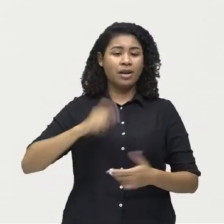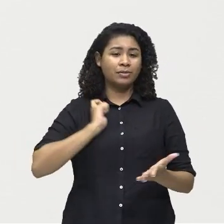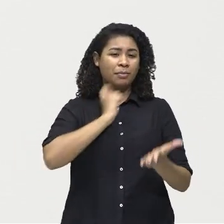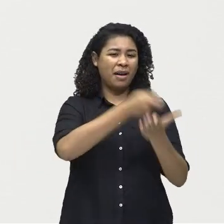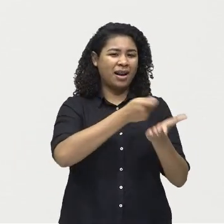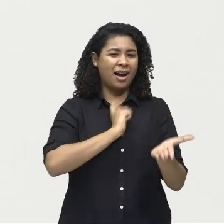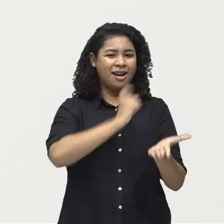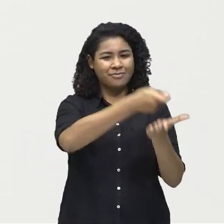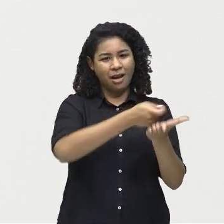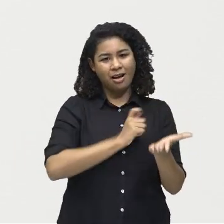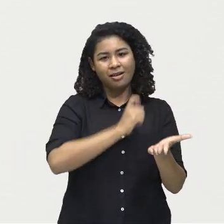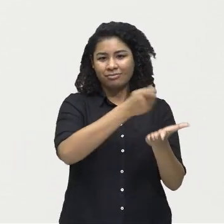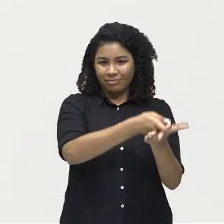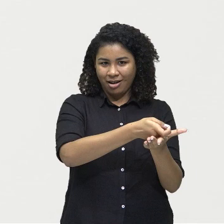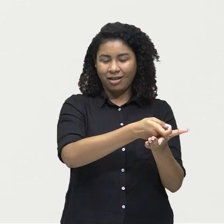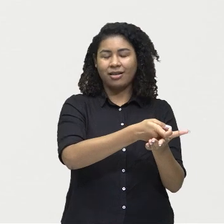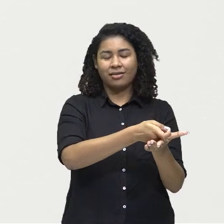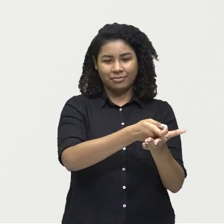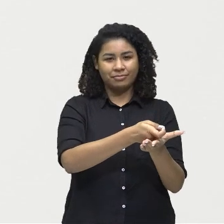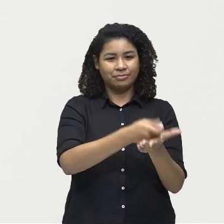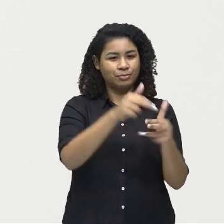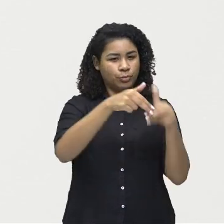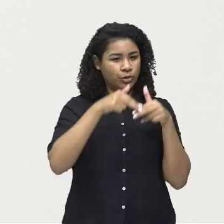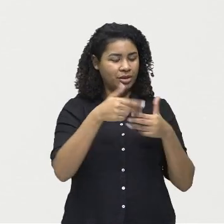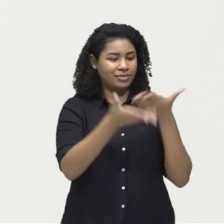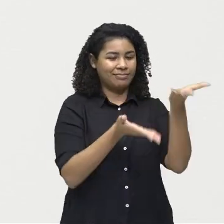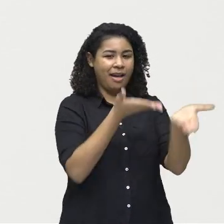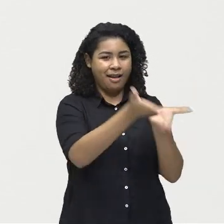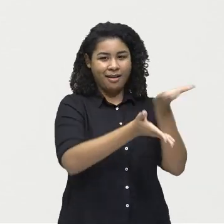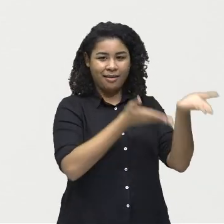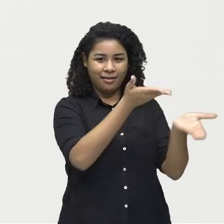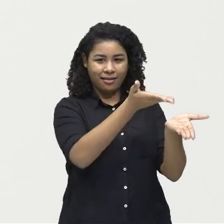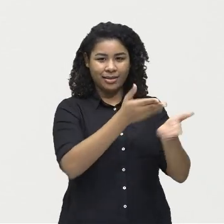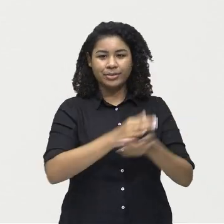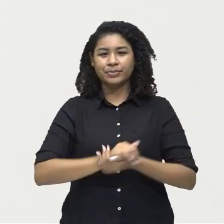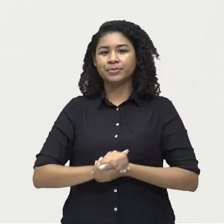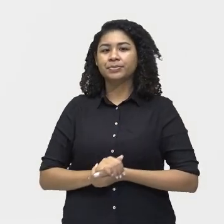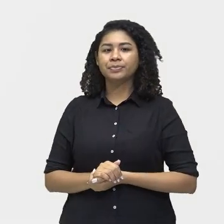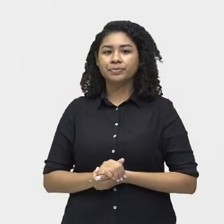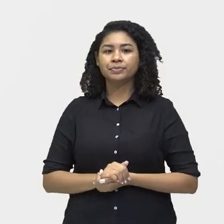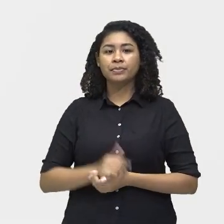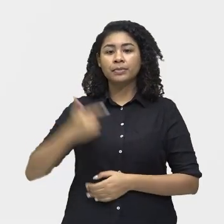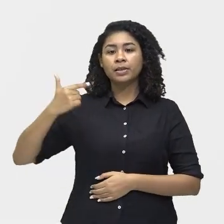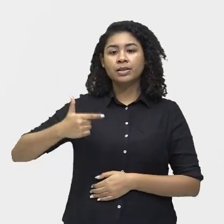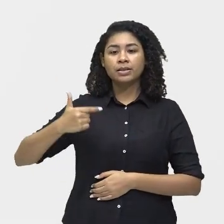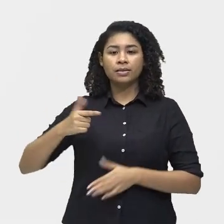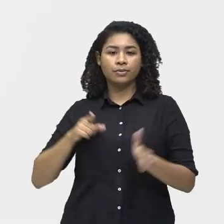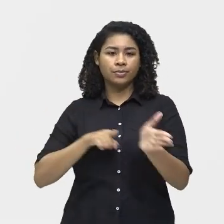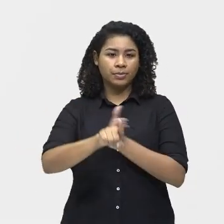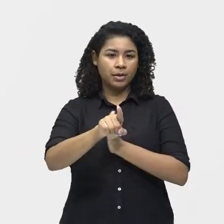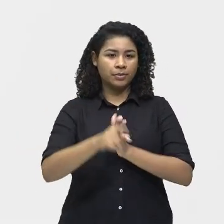eram classes privilegiadas. Segunda questão para a gente na tela.